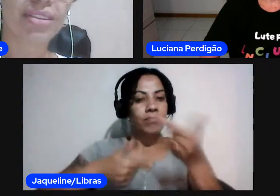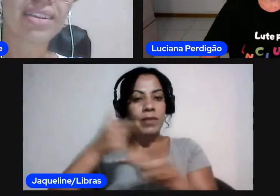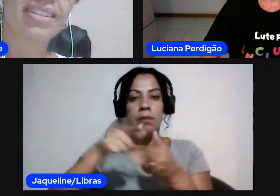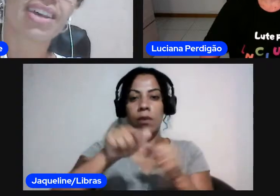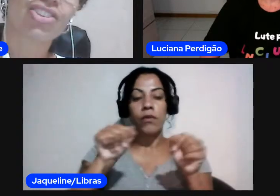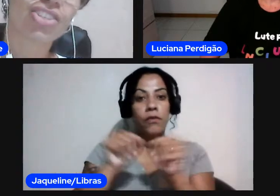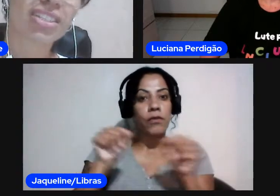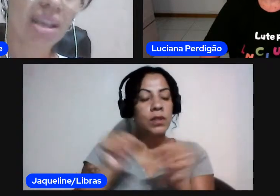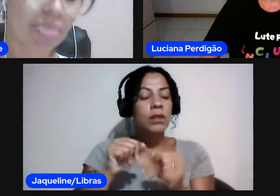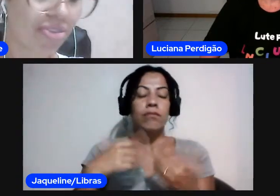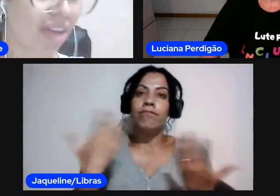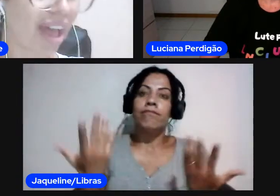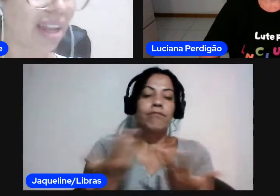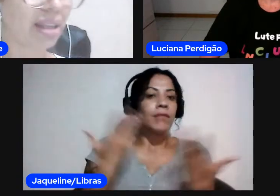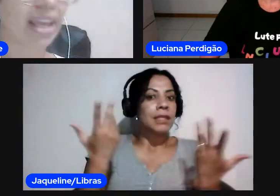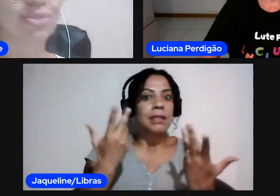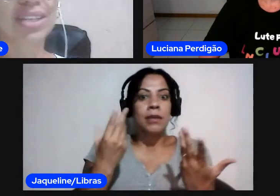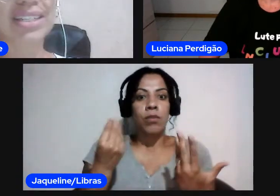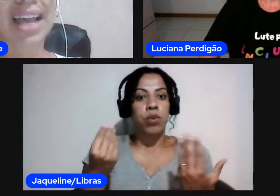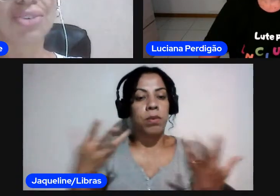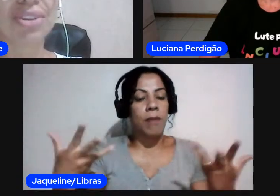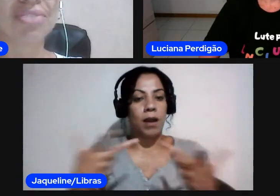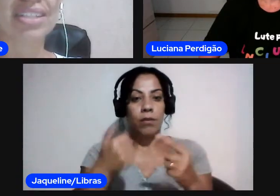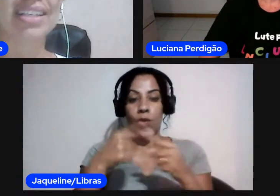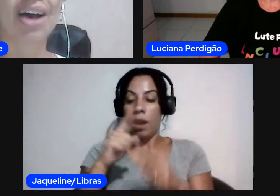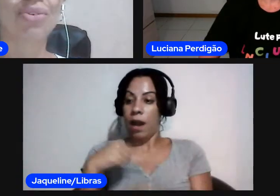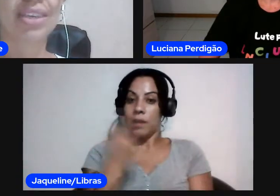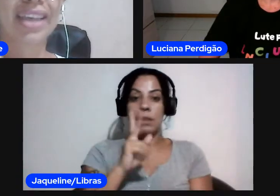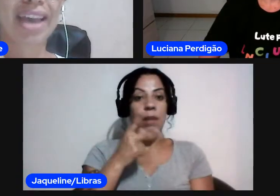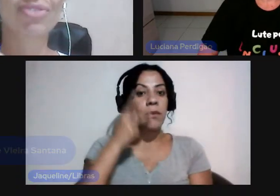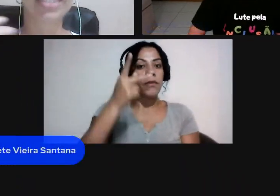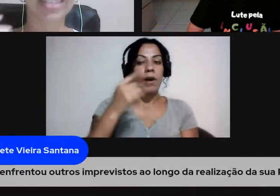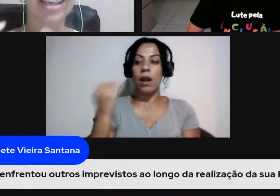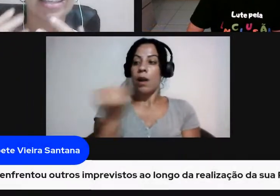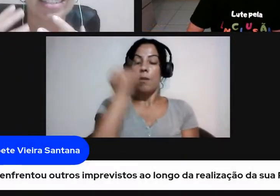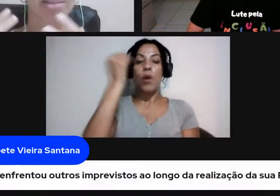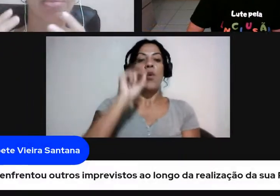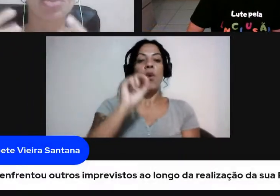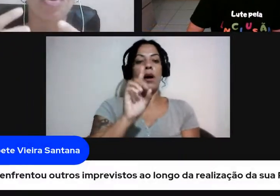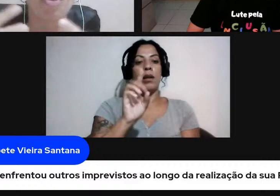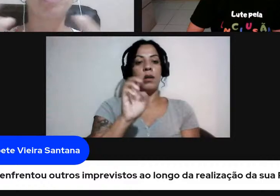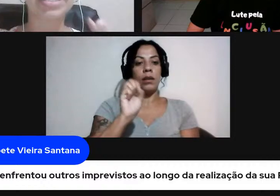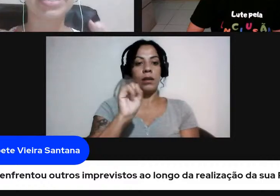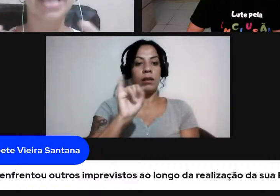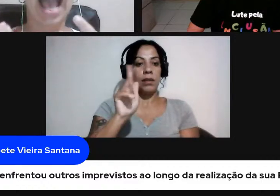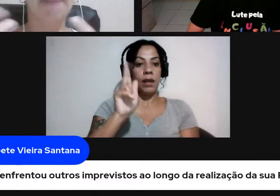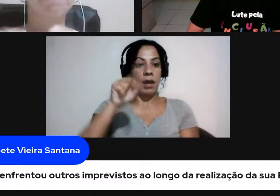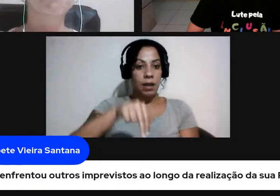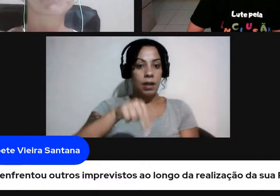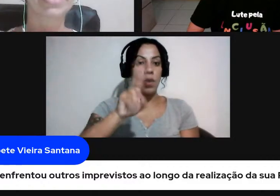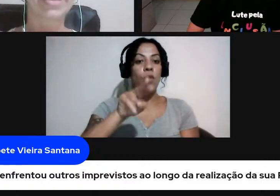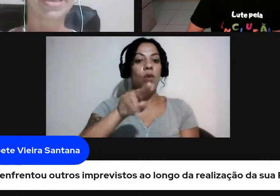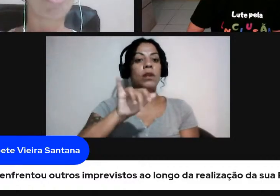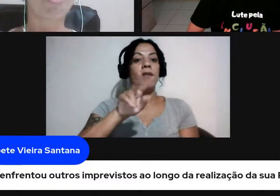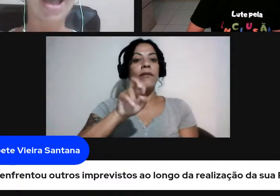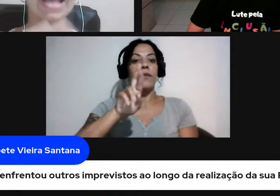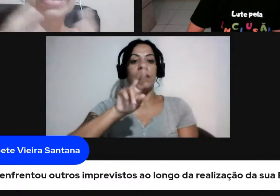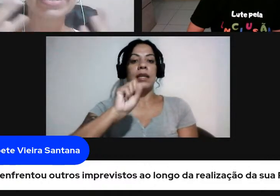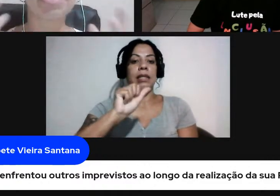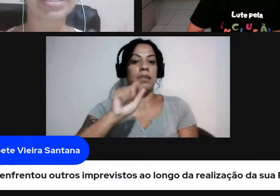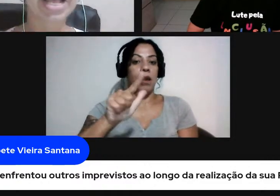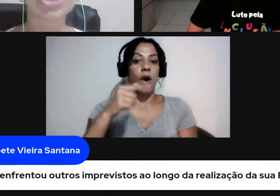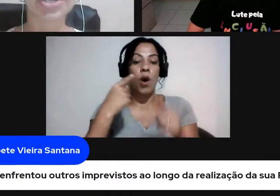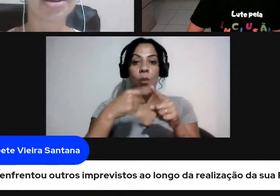pela importância que a gente sempre fala, né, do design universal, que é você exatamente propiciar, né,